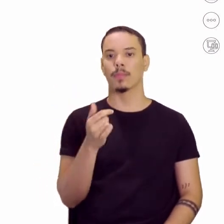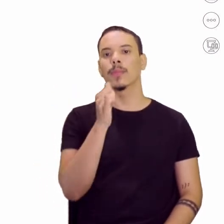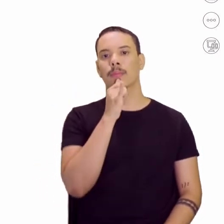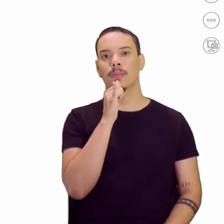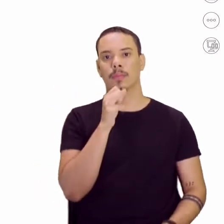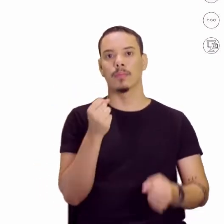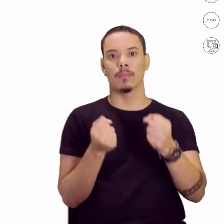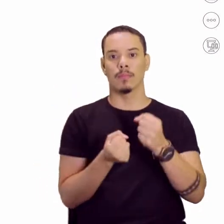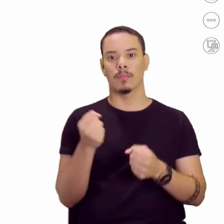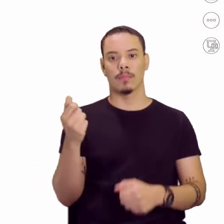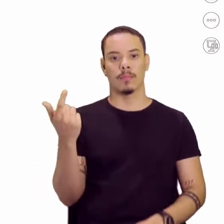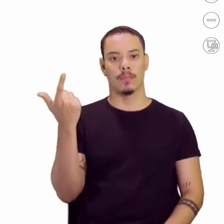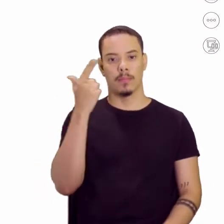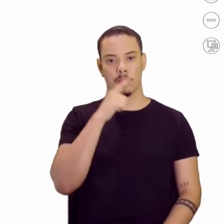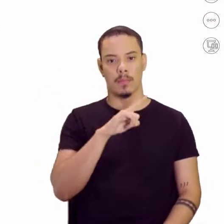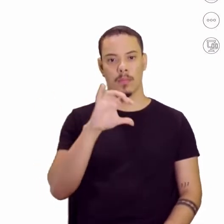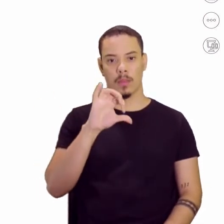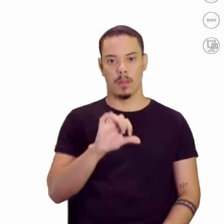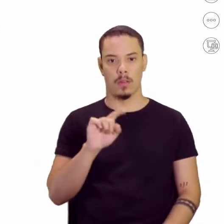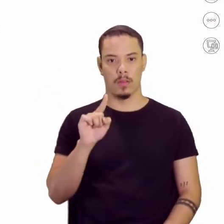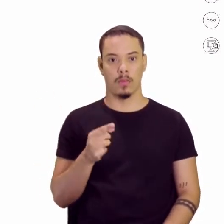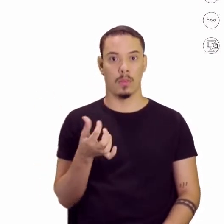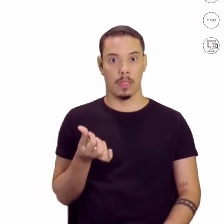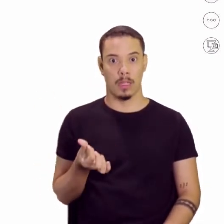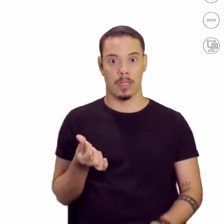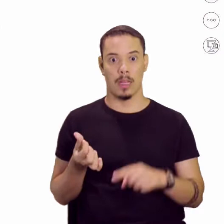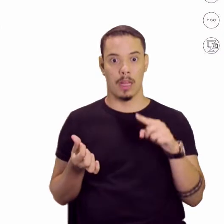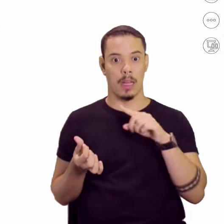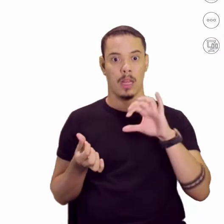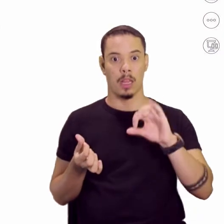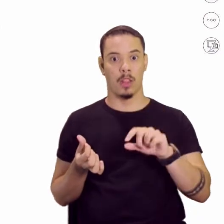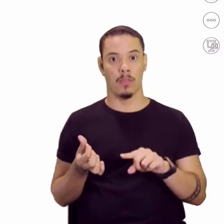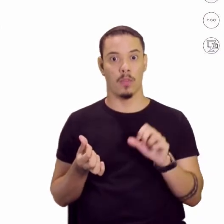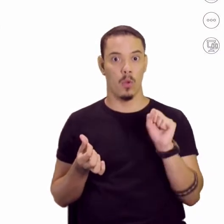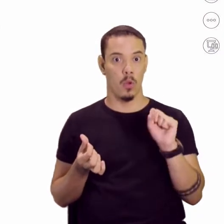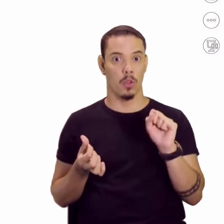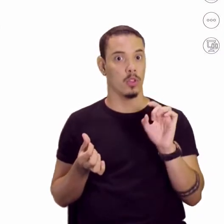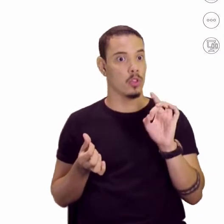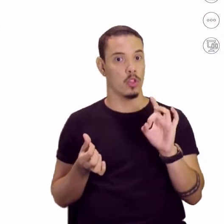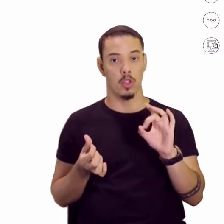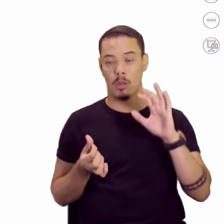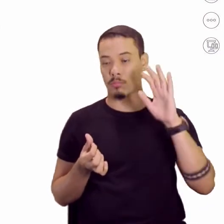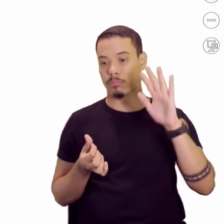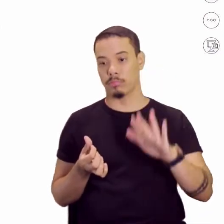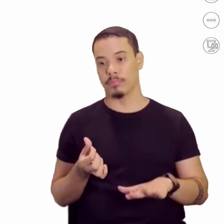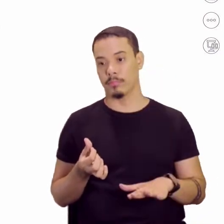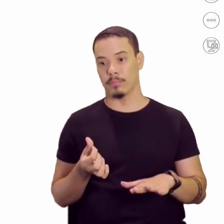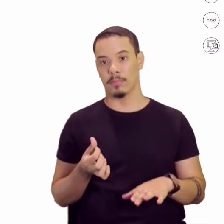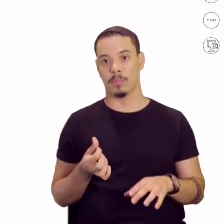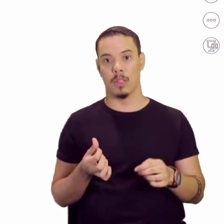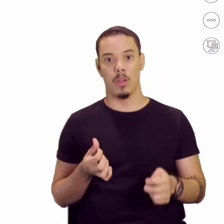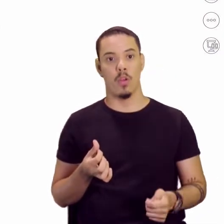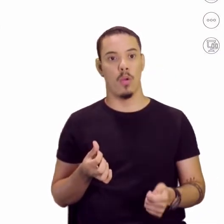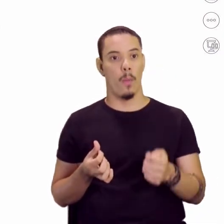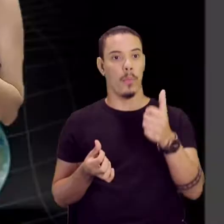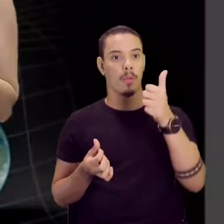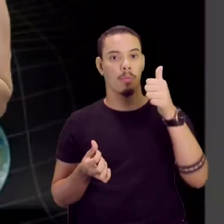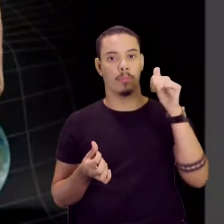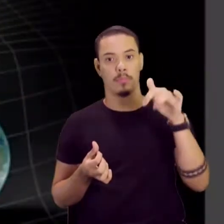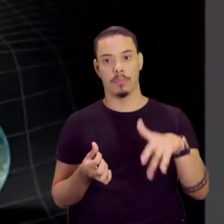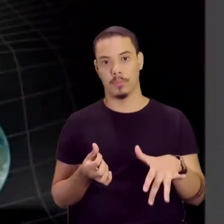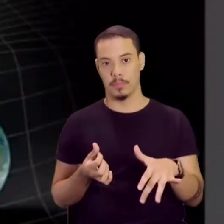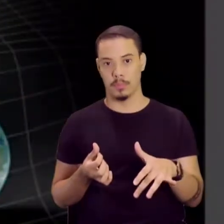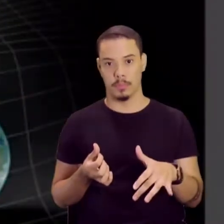chegou a 9,6 e ela é 9,8. Só de cair, só de deixar cair. Pessoal, olha só, vem aqui conosco.